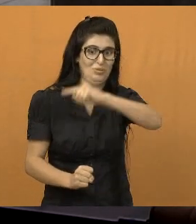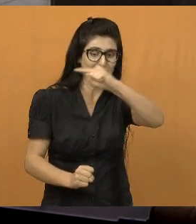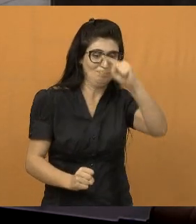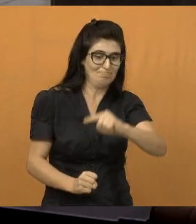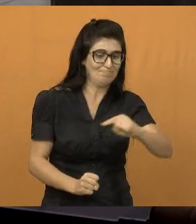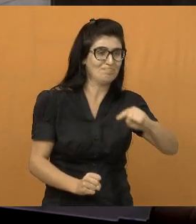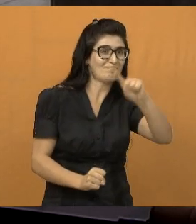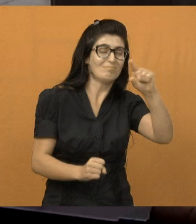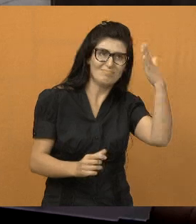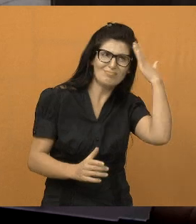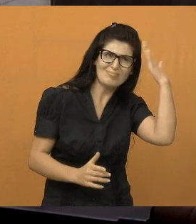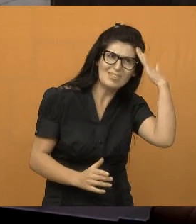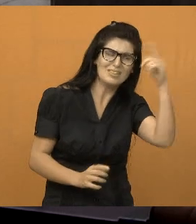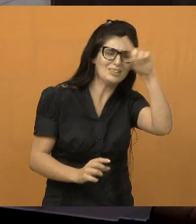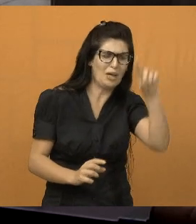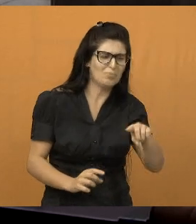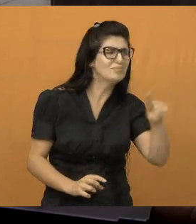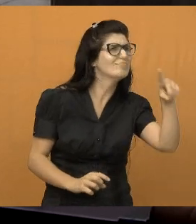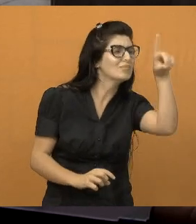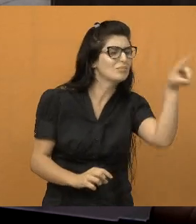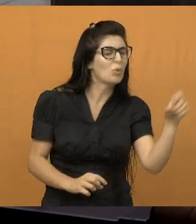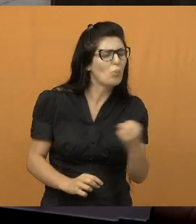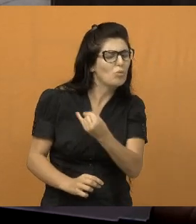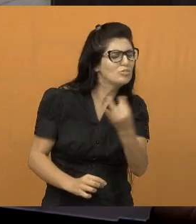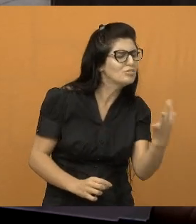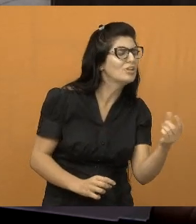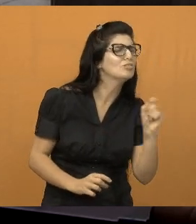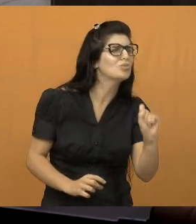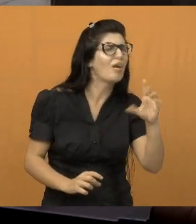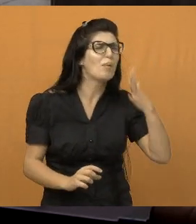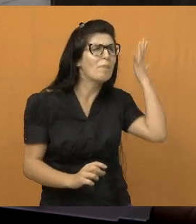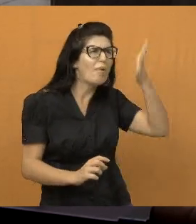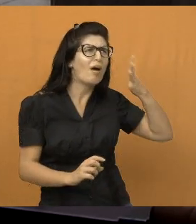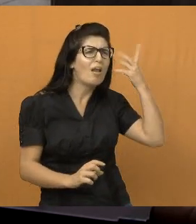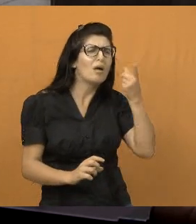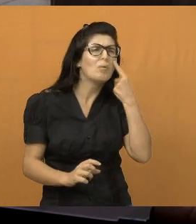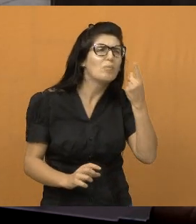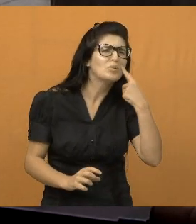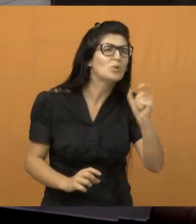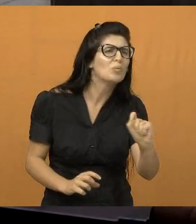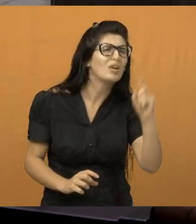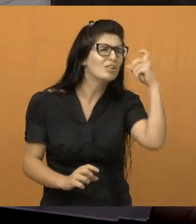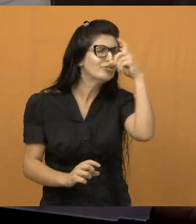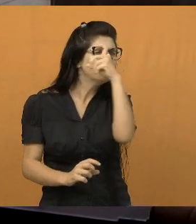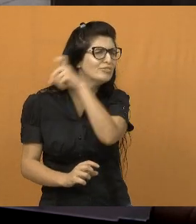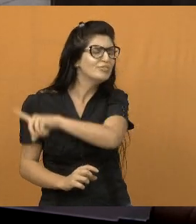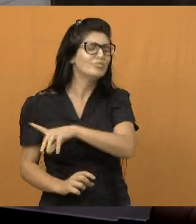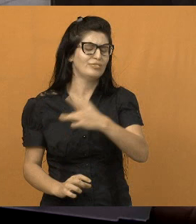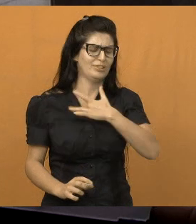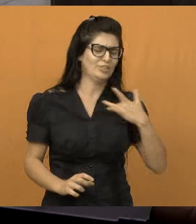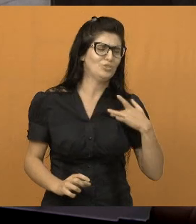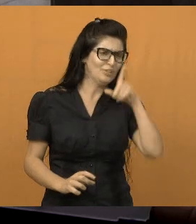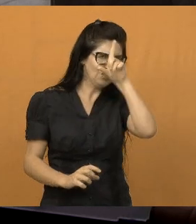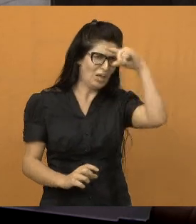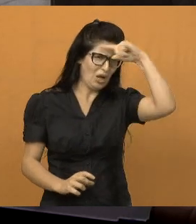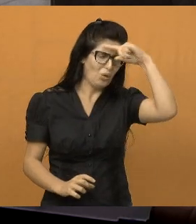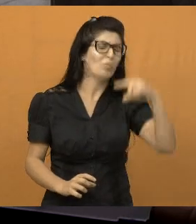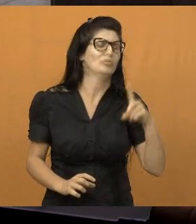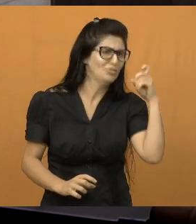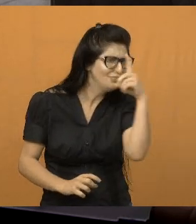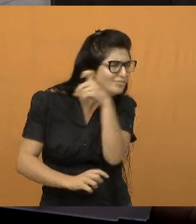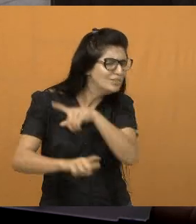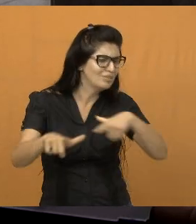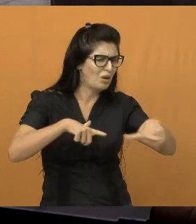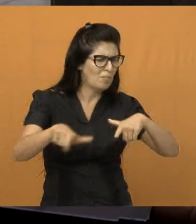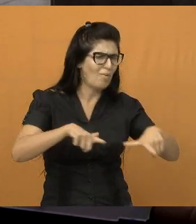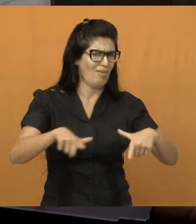estivemos numa conferência de saúde mostrou o que é a dificuldade da Secretaria de Saúde. Não perdemos nenhum diretor, é uma equipe que